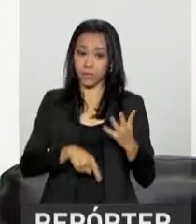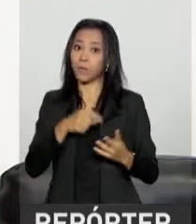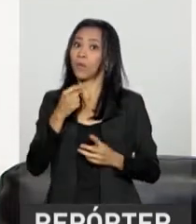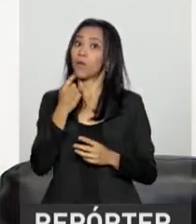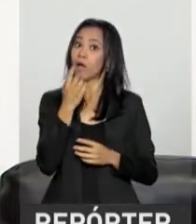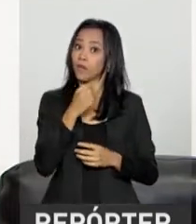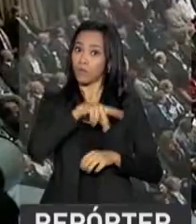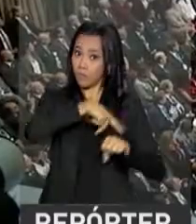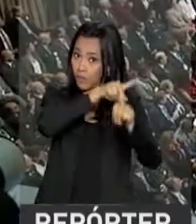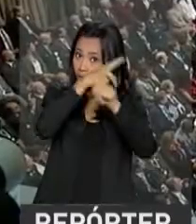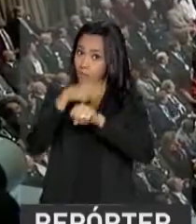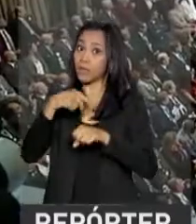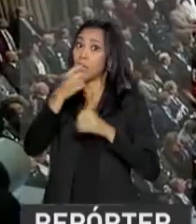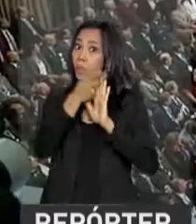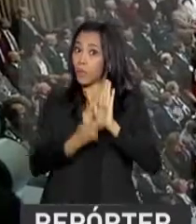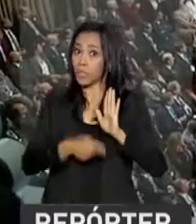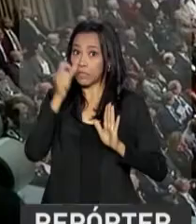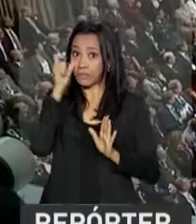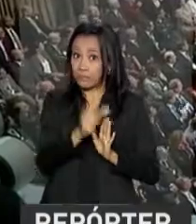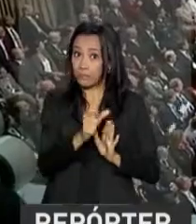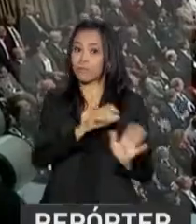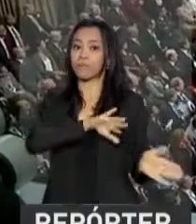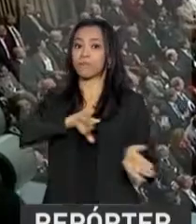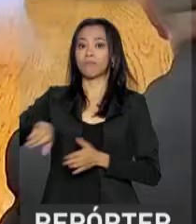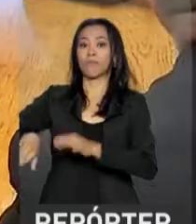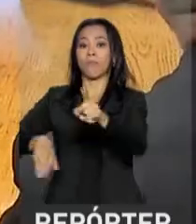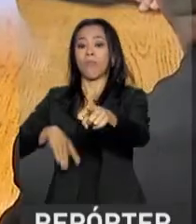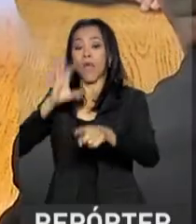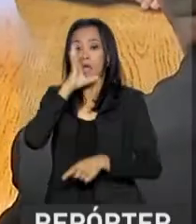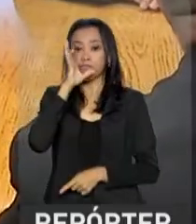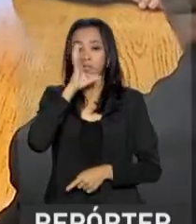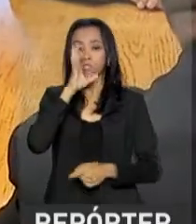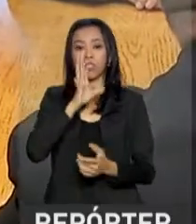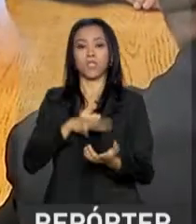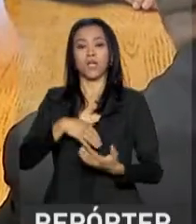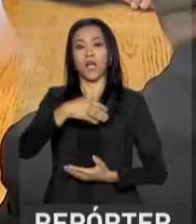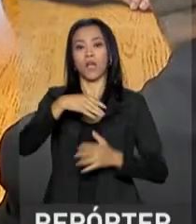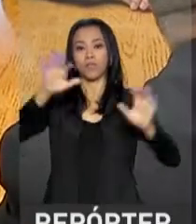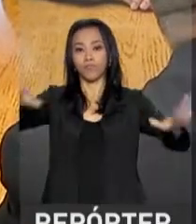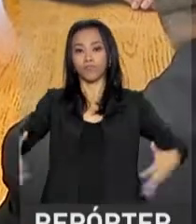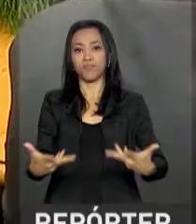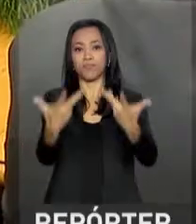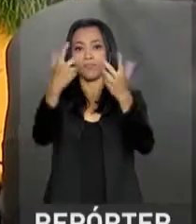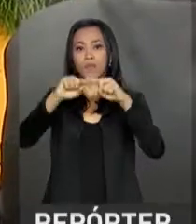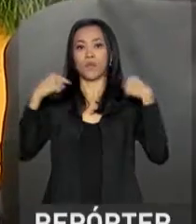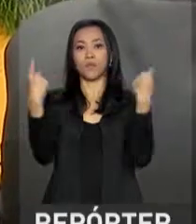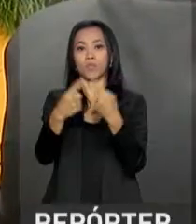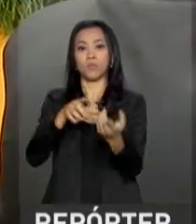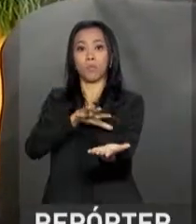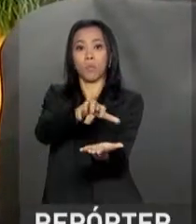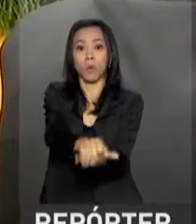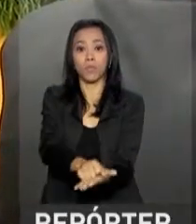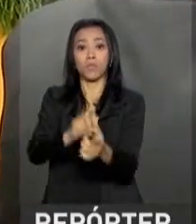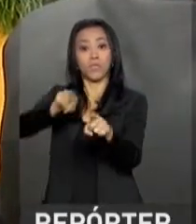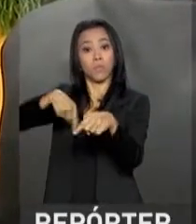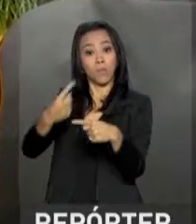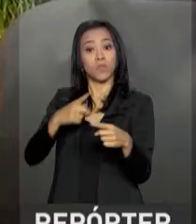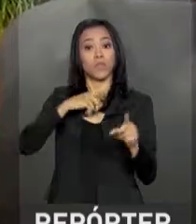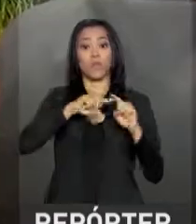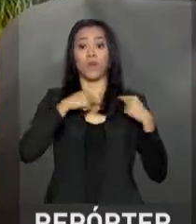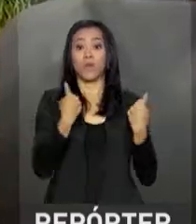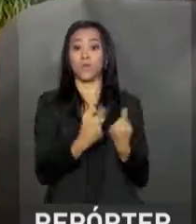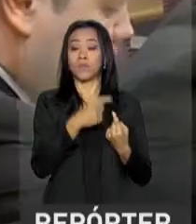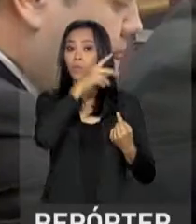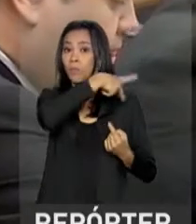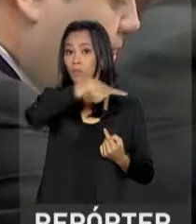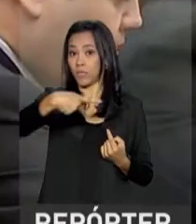muito interessante. Após assistir à cerimônia de posse, o presidente Michel Temer se reuniu com o presidente da Argentina, Maurício